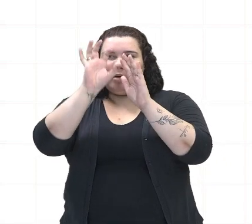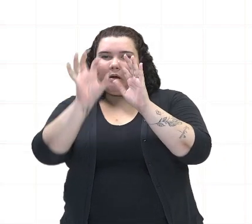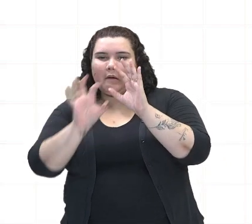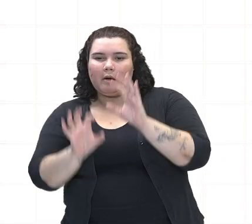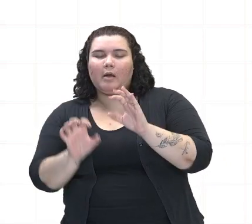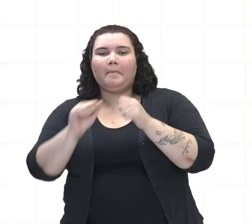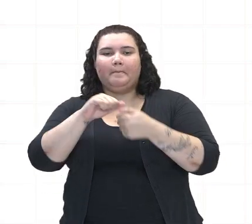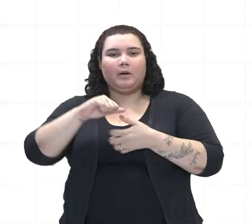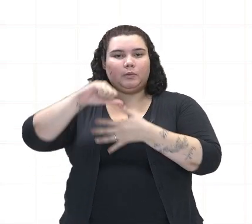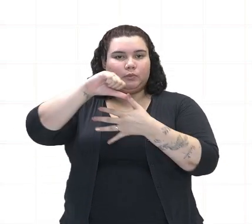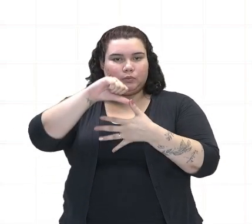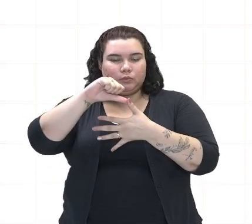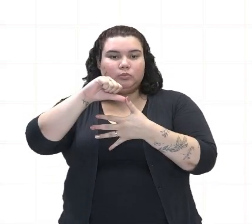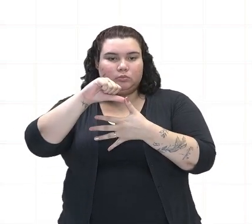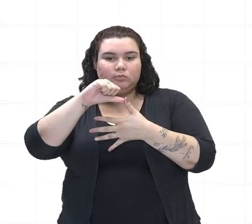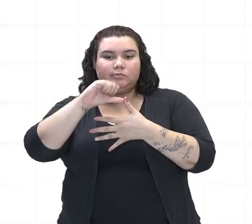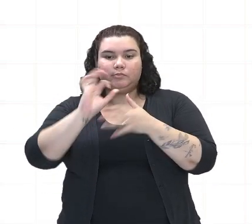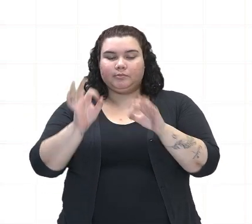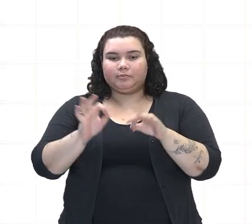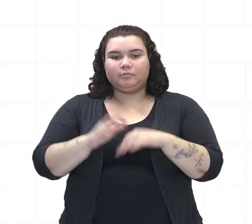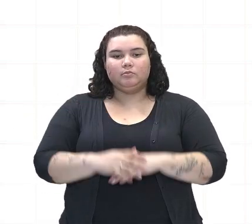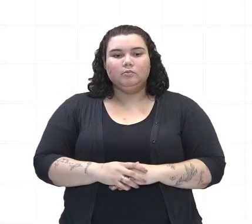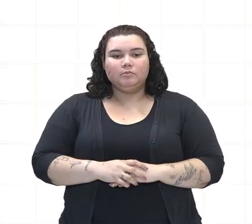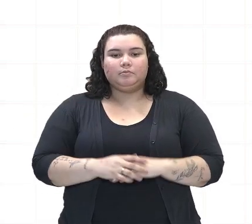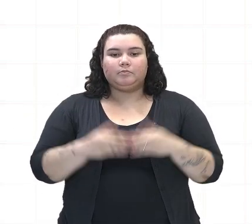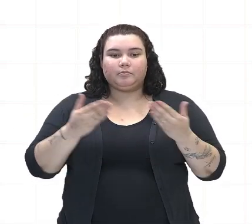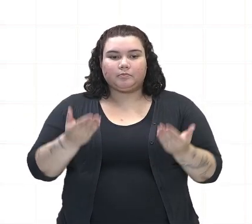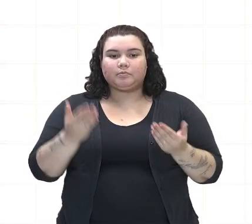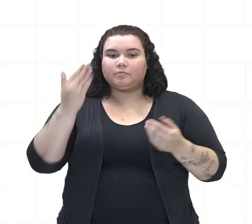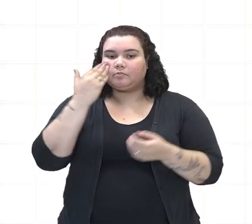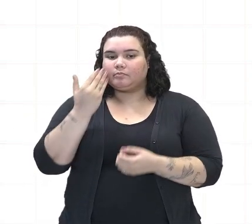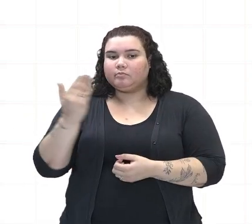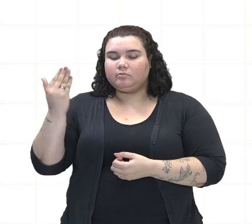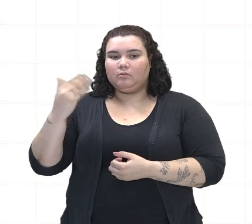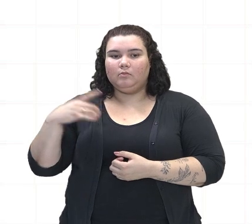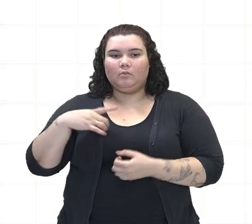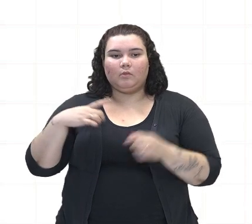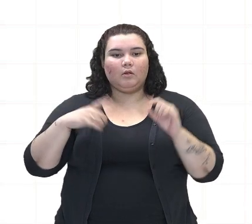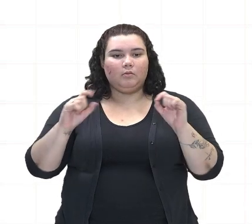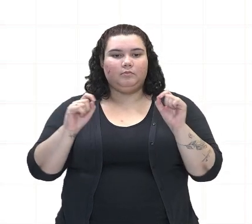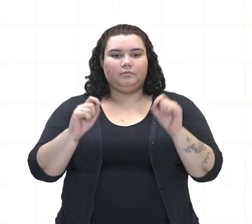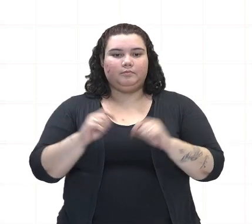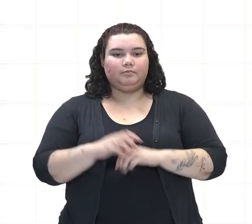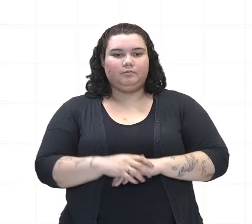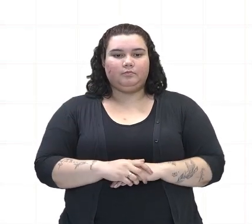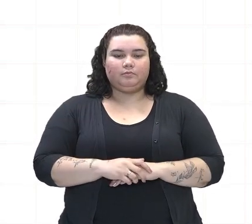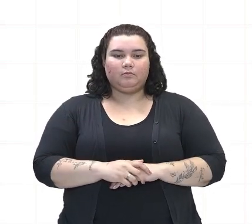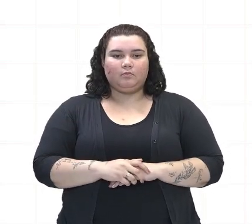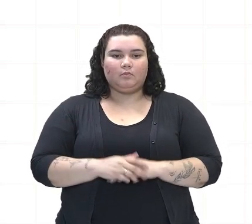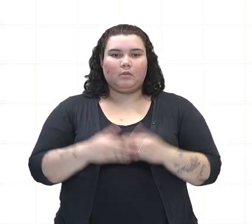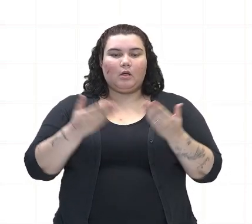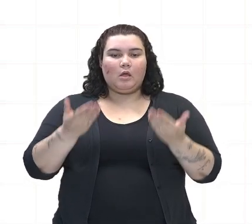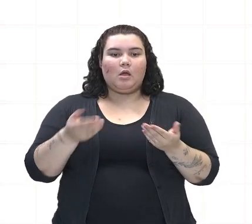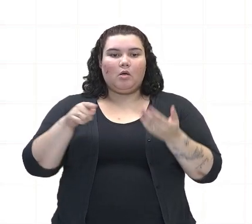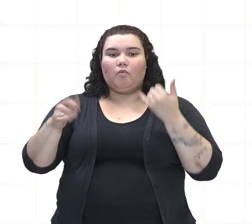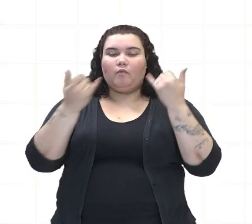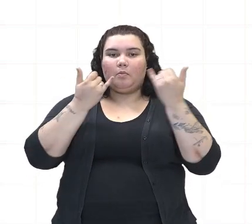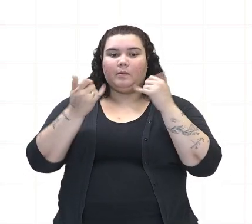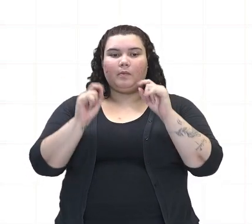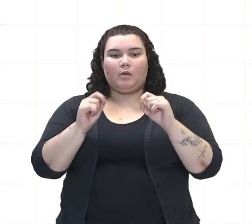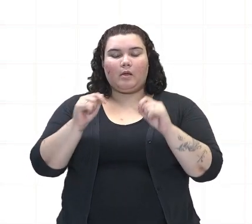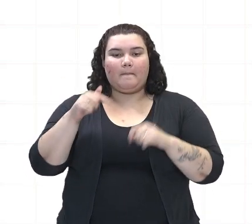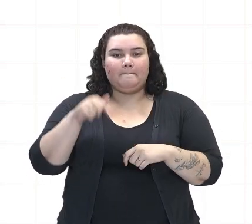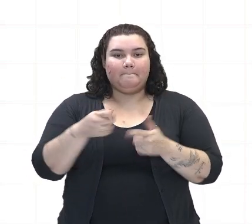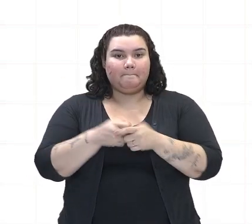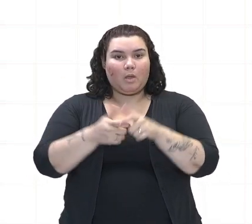tem essa localização. Como a gente vai ver na próxima tela, a gente tem ali essa informação ali de que é uma